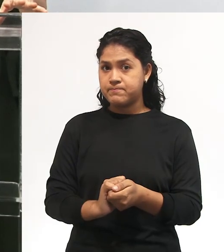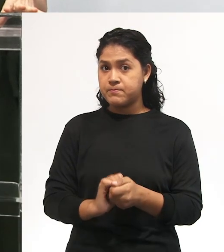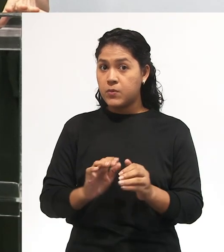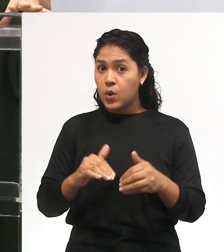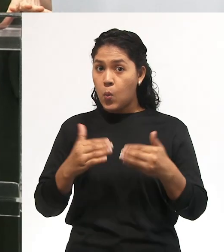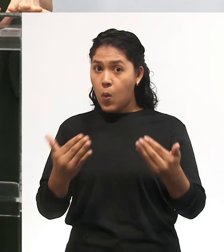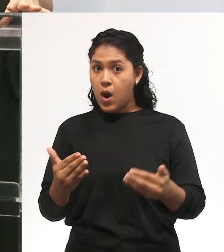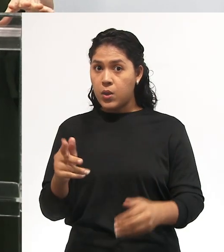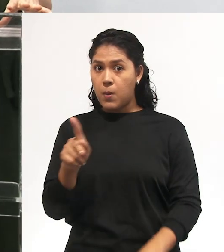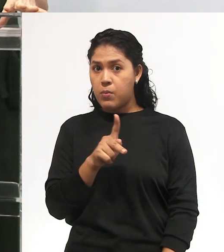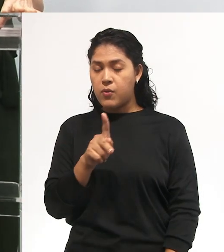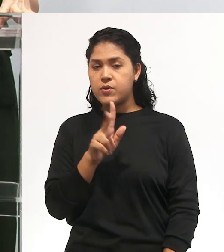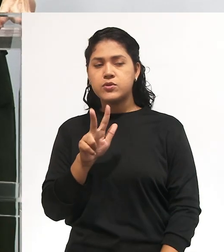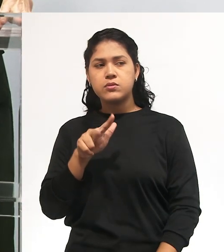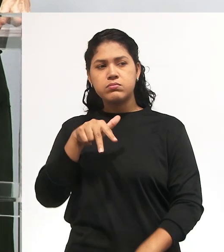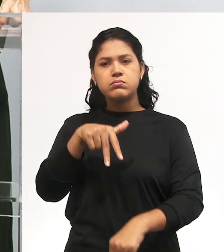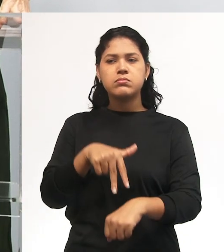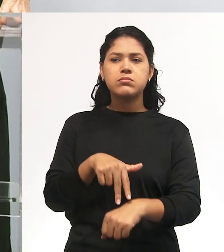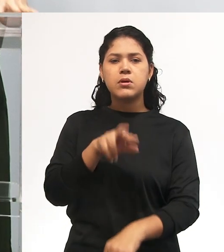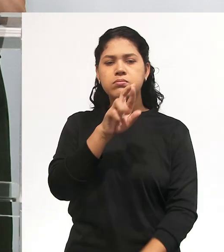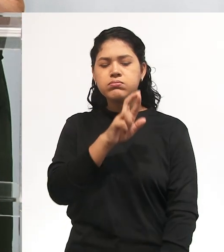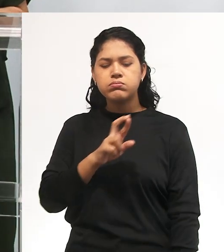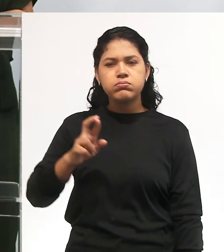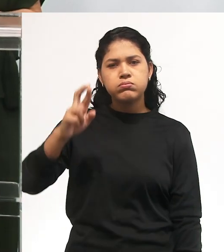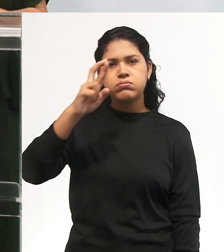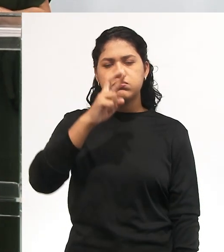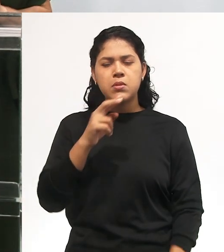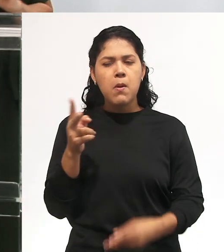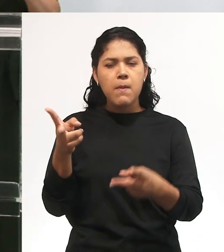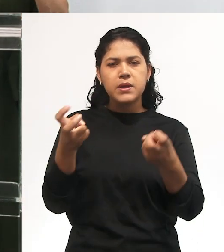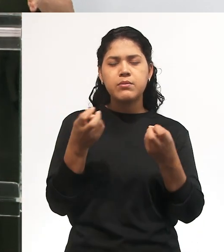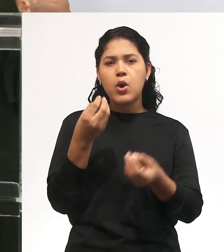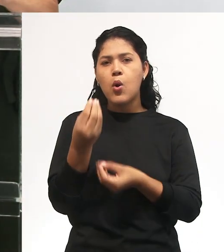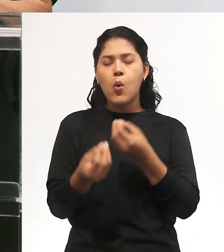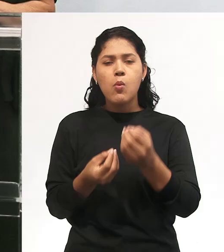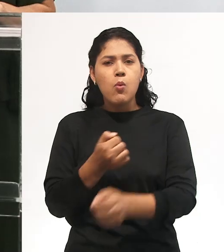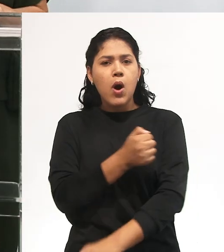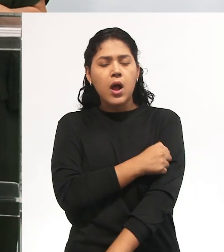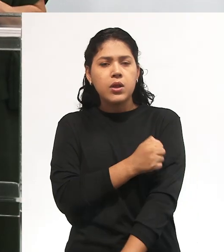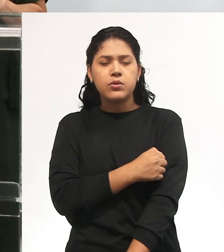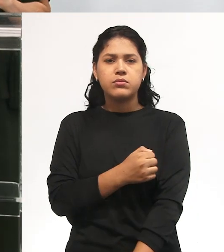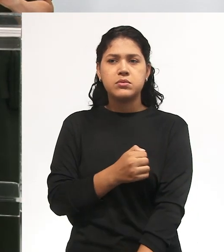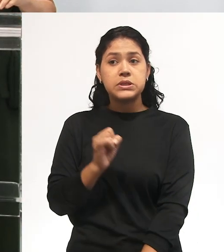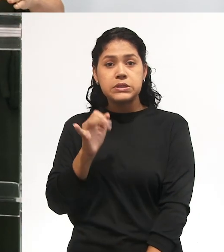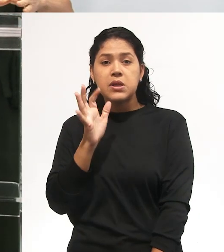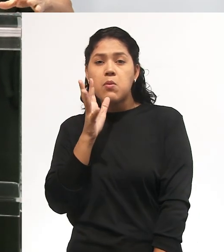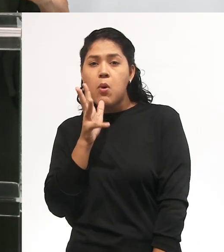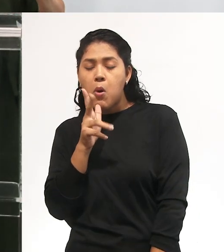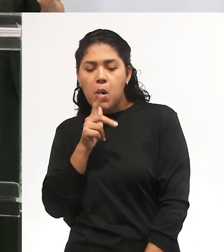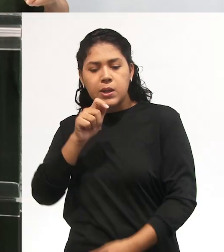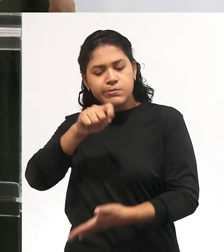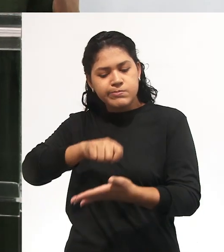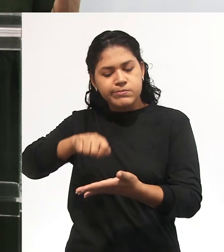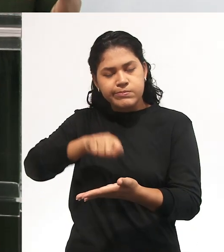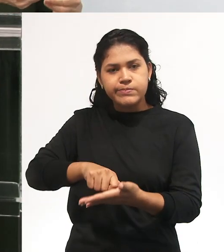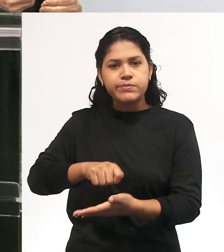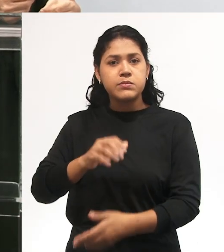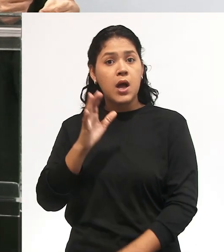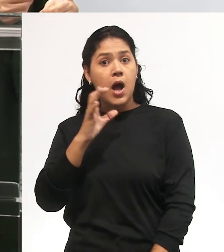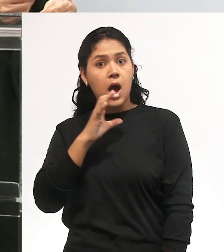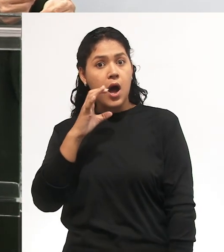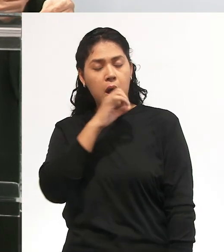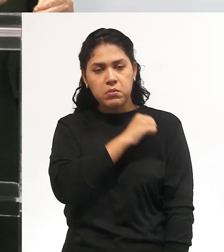de observar o tempo que o meu aluno demandou para resolver determinada atividade, de como ele